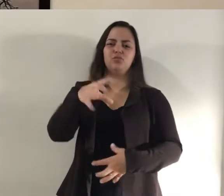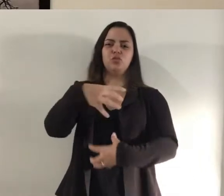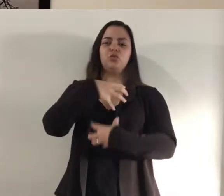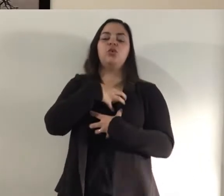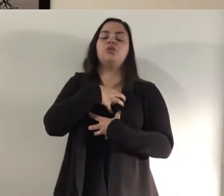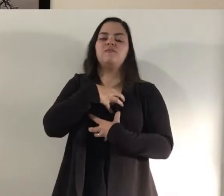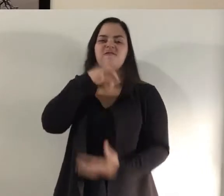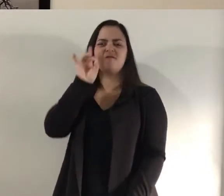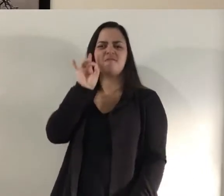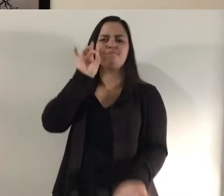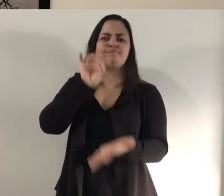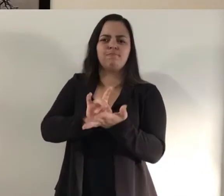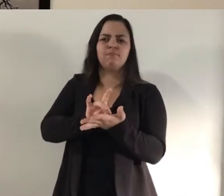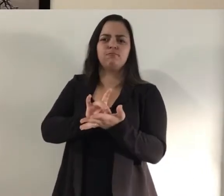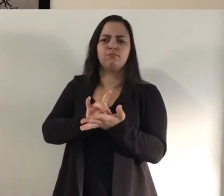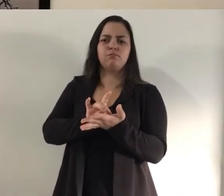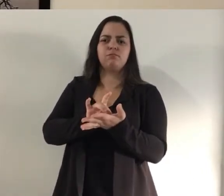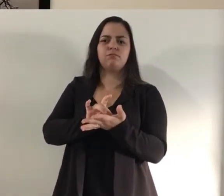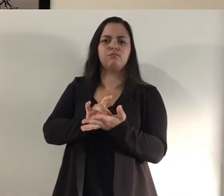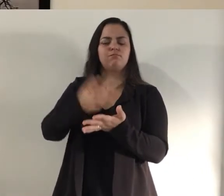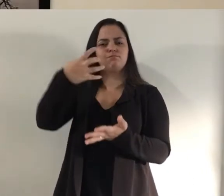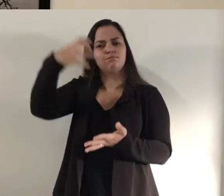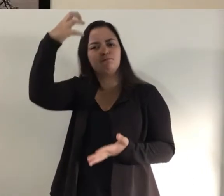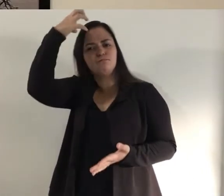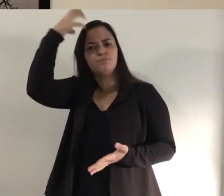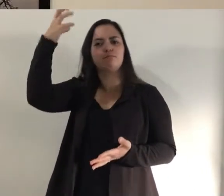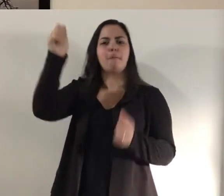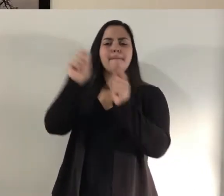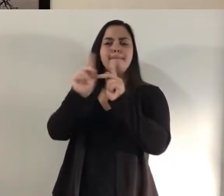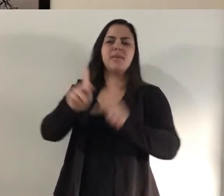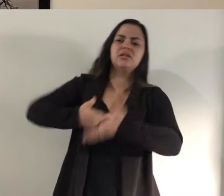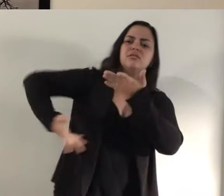o príncipe da paz que compartilha conosco.